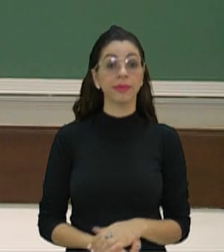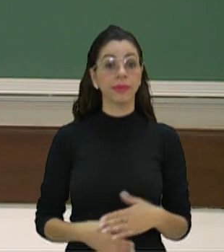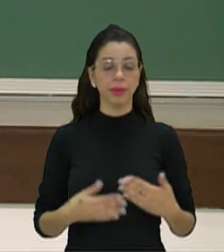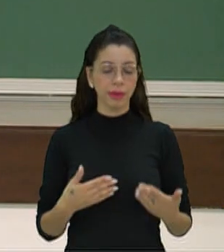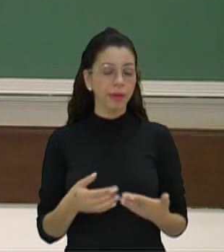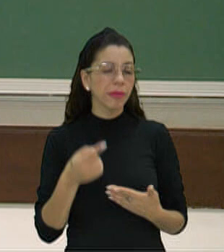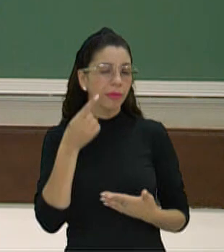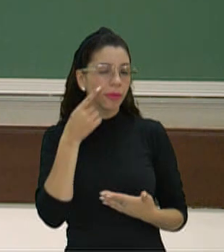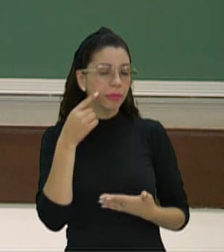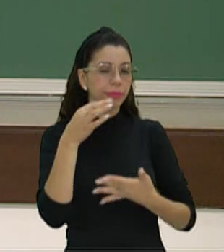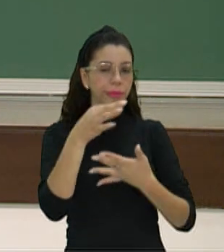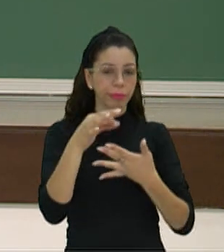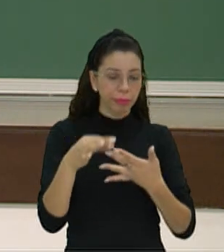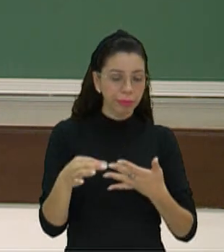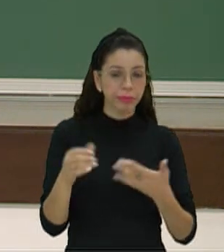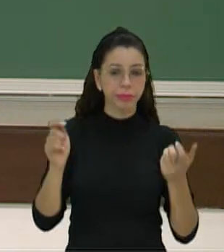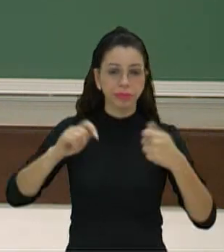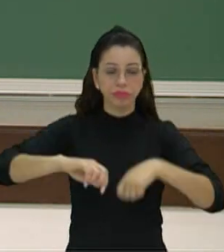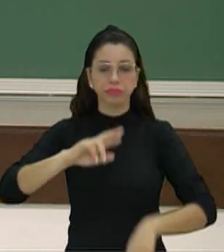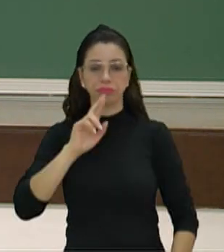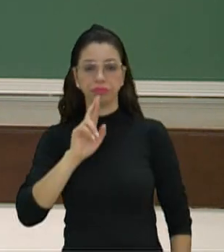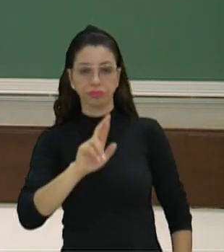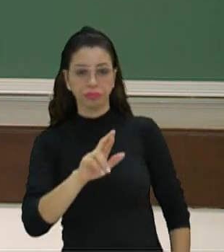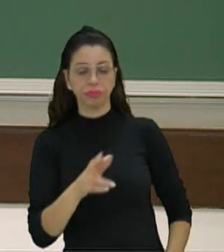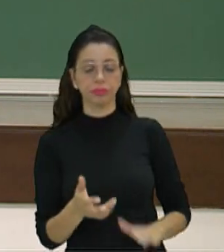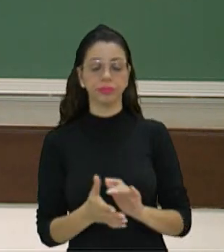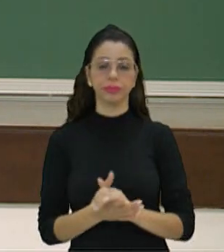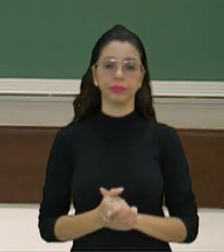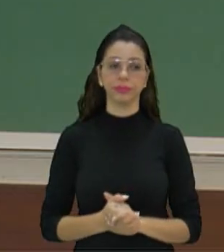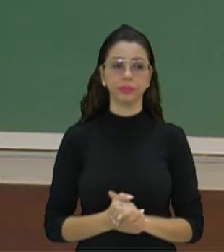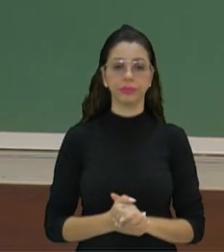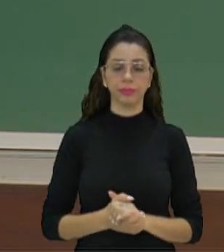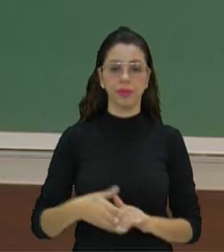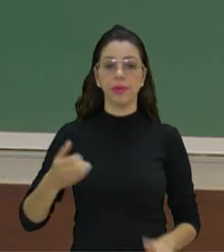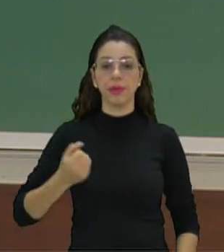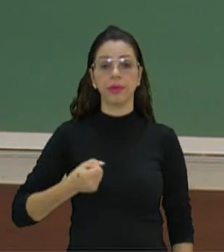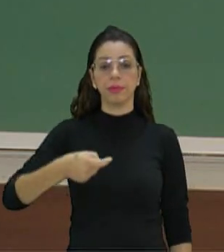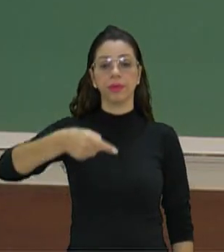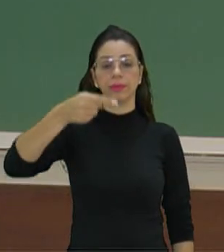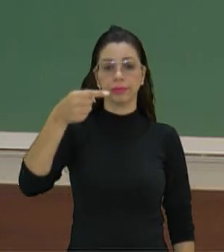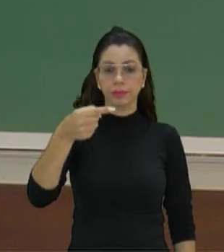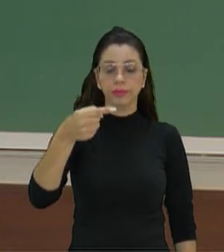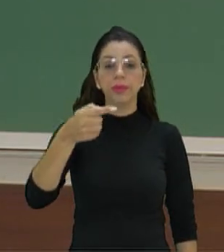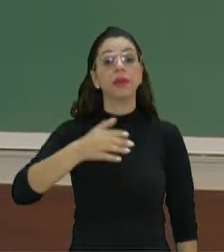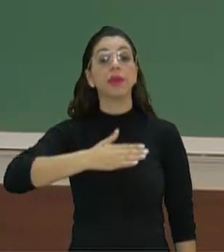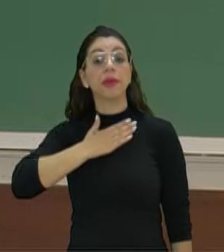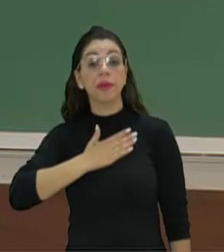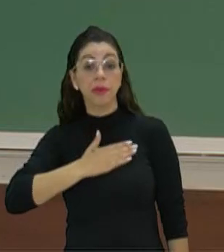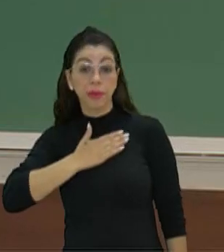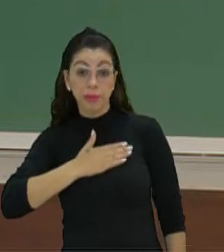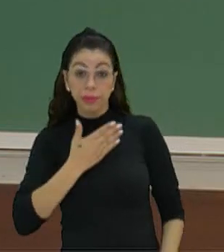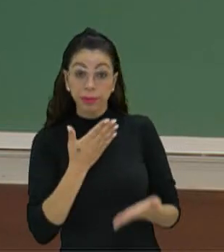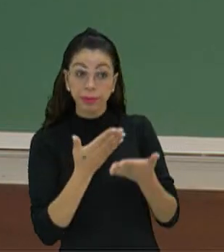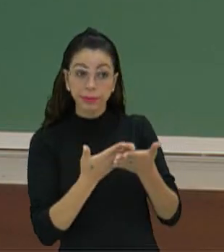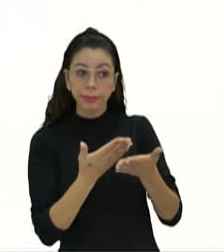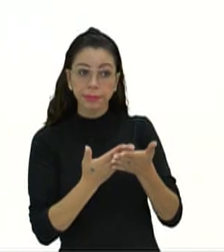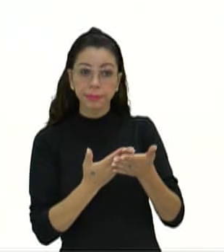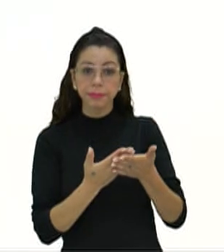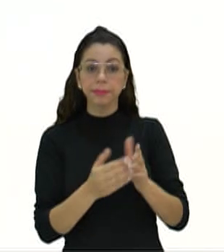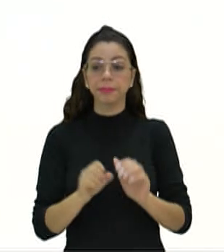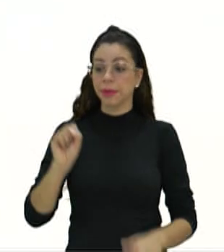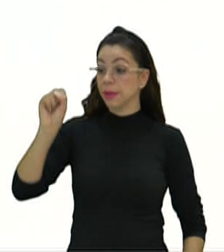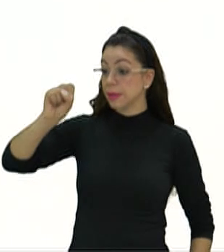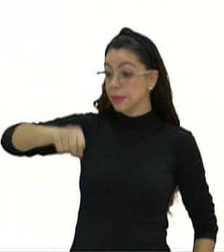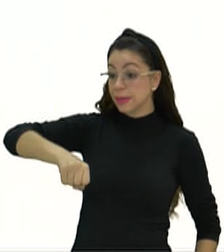Bom, vamos ver aqui as possibilidades de respostas. Na número 1, do you like to study? Se você gosta de estudar. Yes, I like